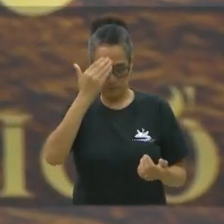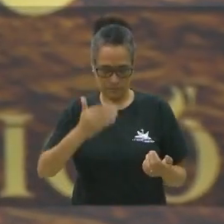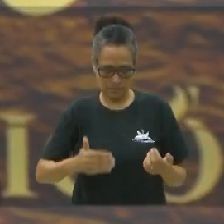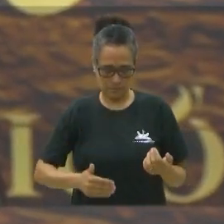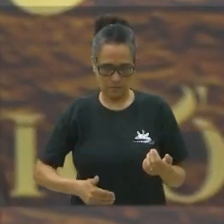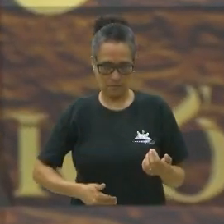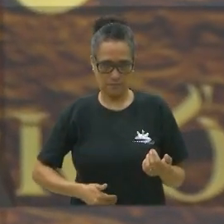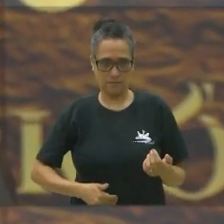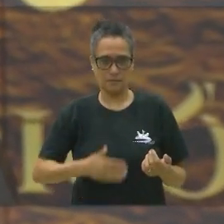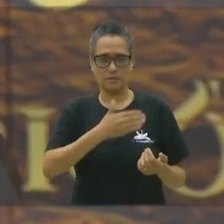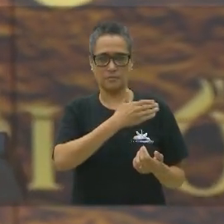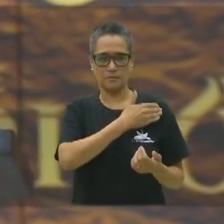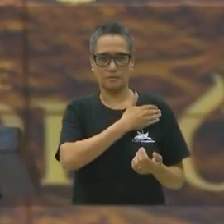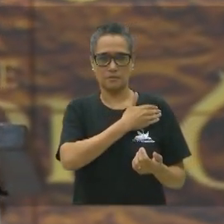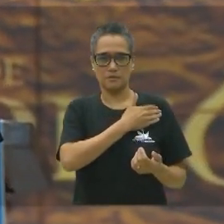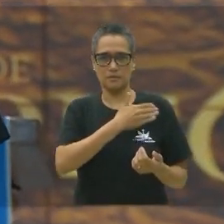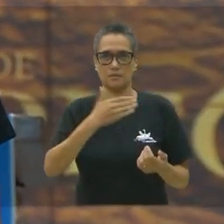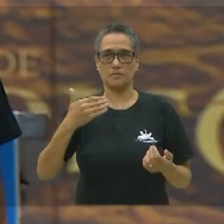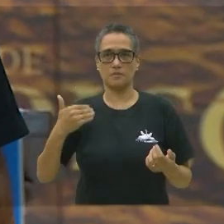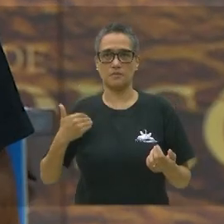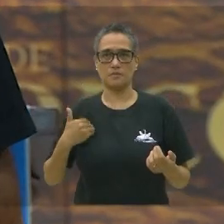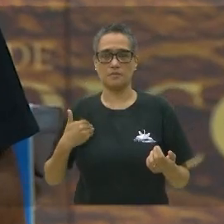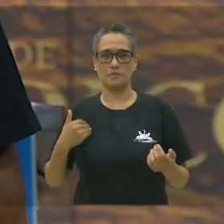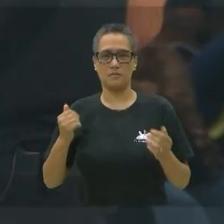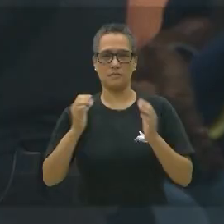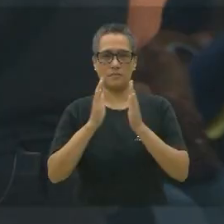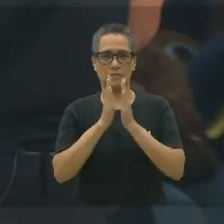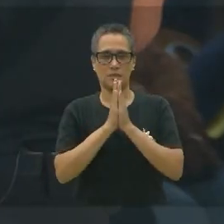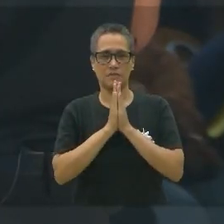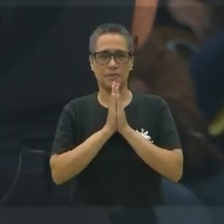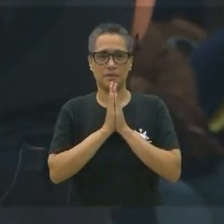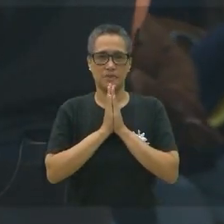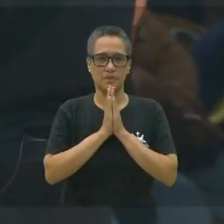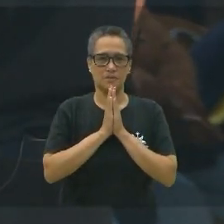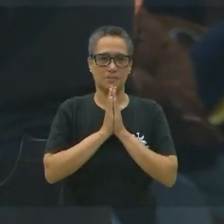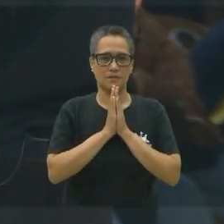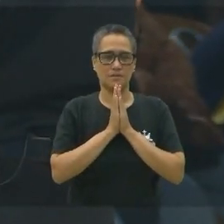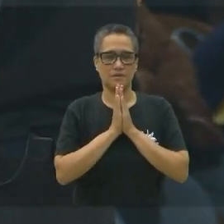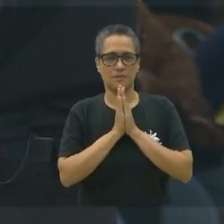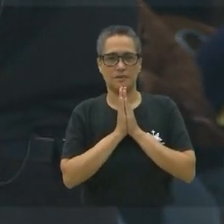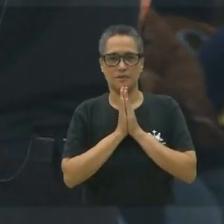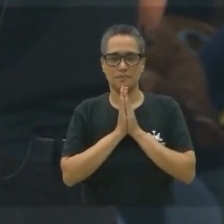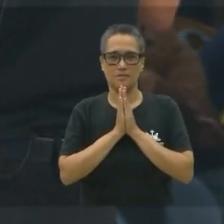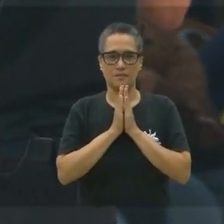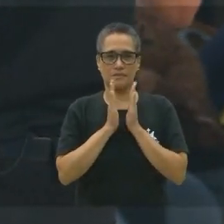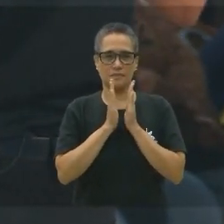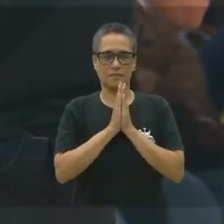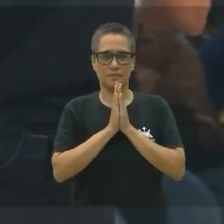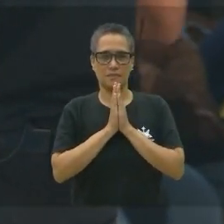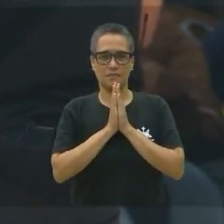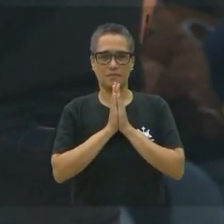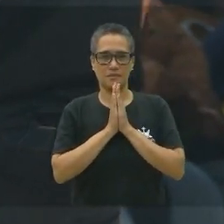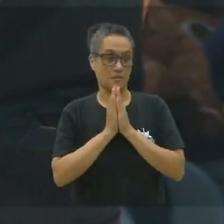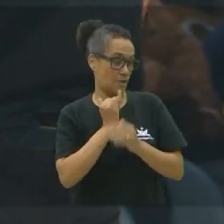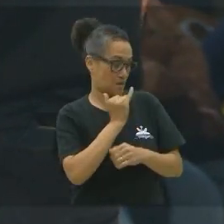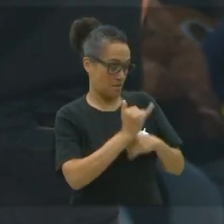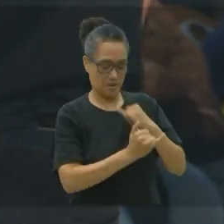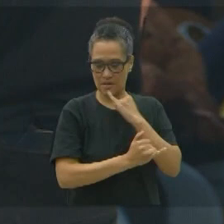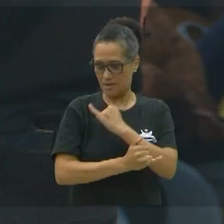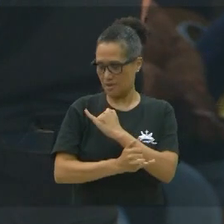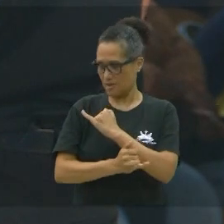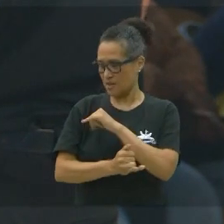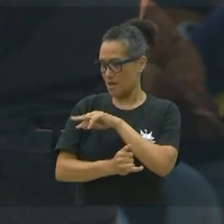do Pai, do Filho e do Espírito Santo. Amém. Amém. Diga para o irmão que está aí pertinho de